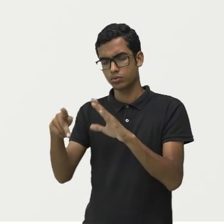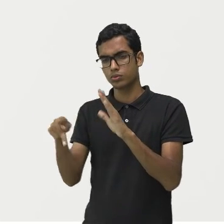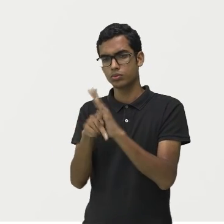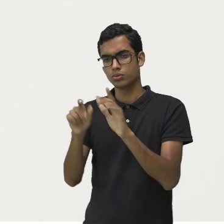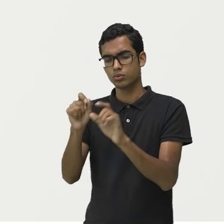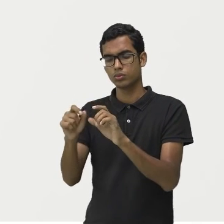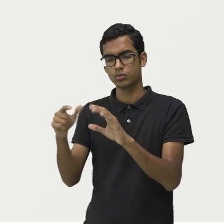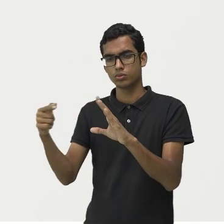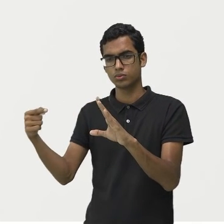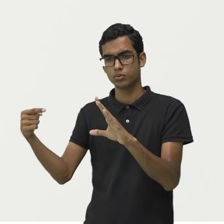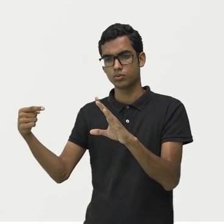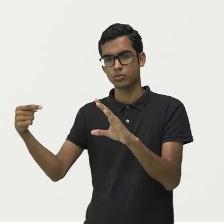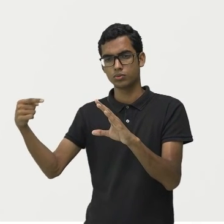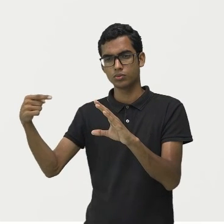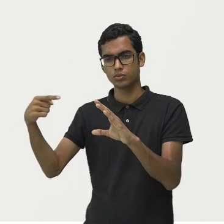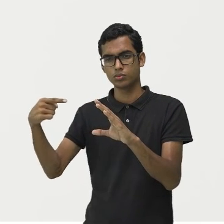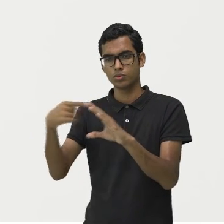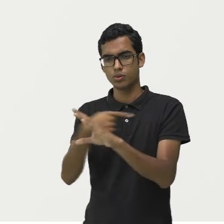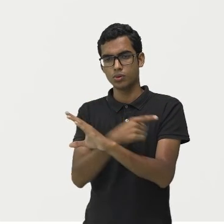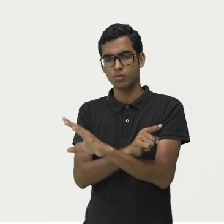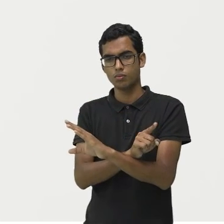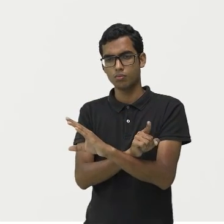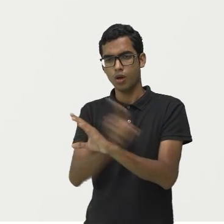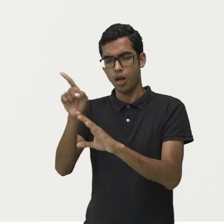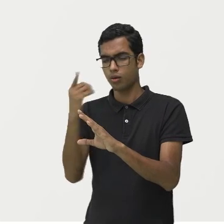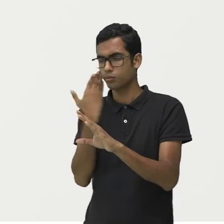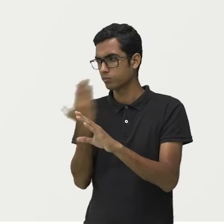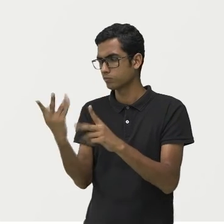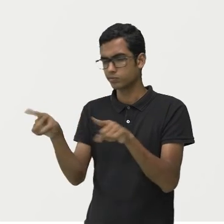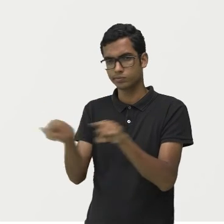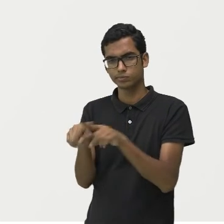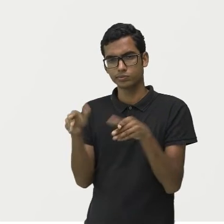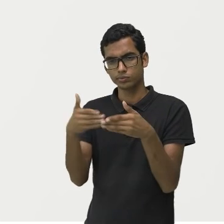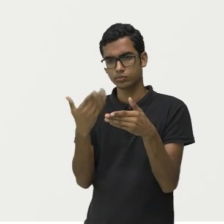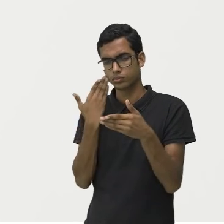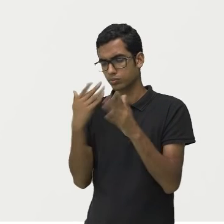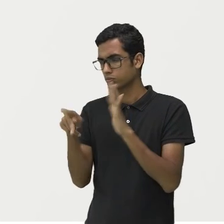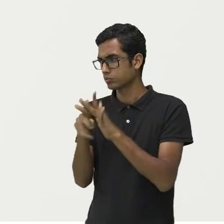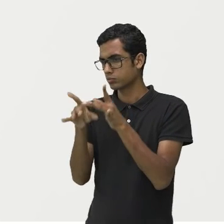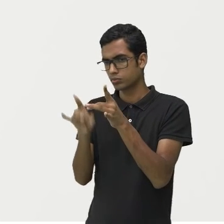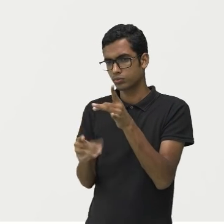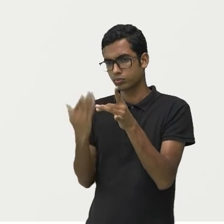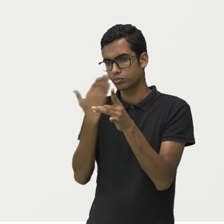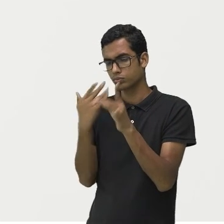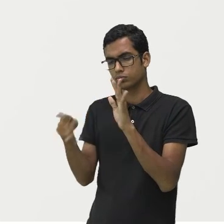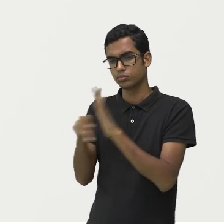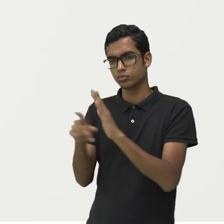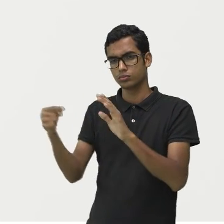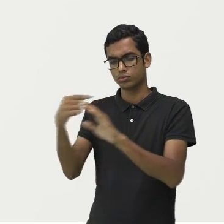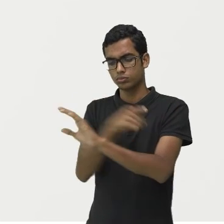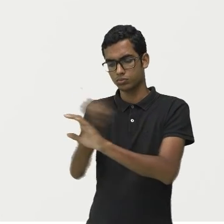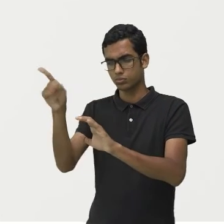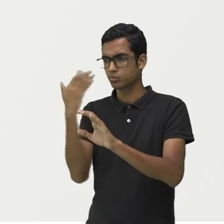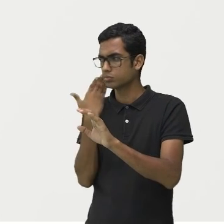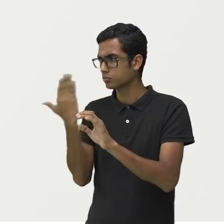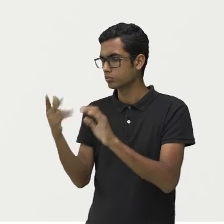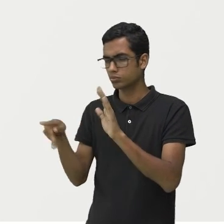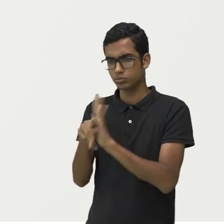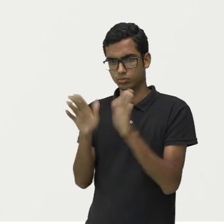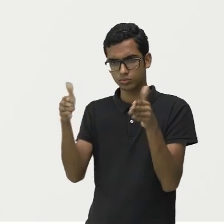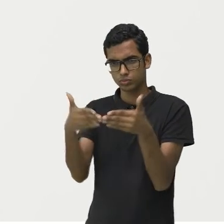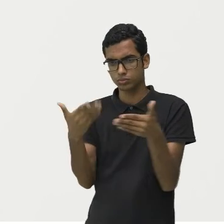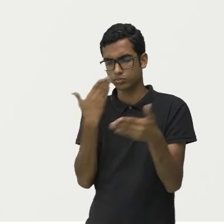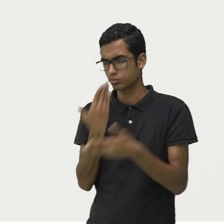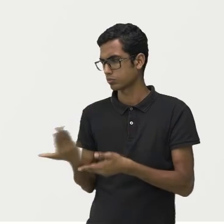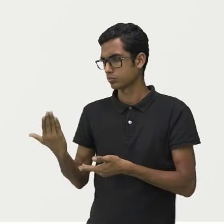volta passando pelo foco. Veja que o prolongamento aqui desse raio, ele passa pelo foco. E aí